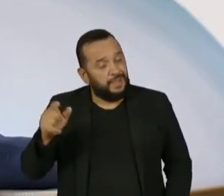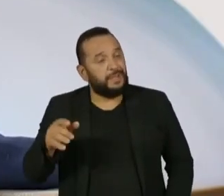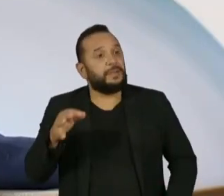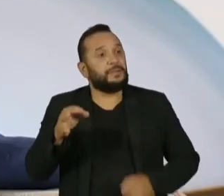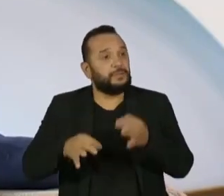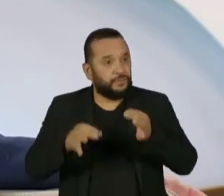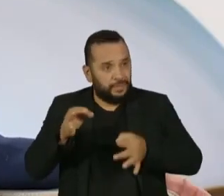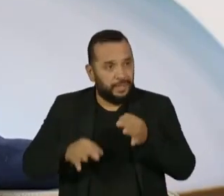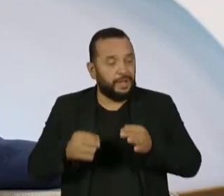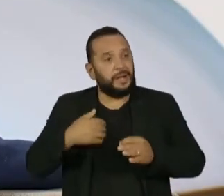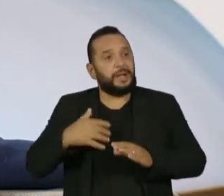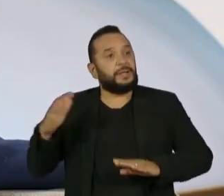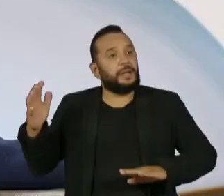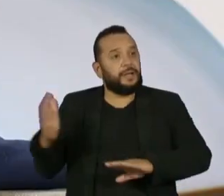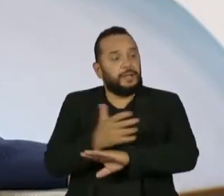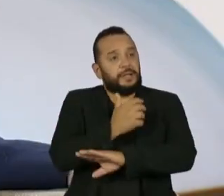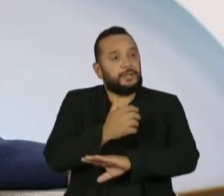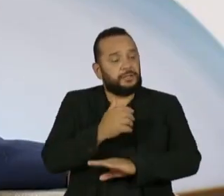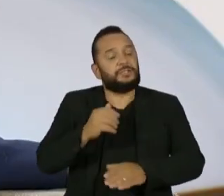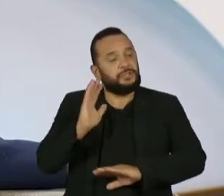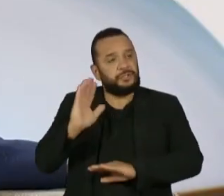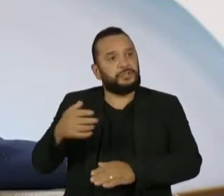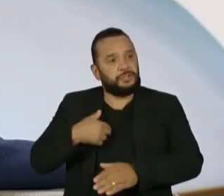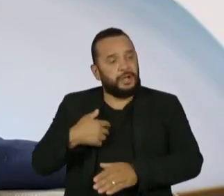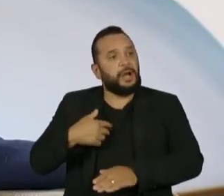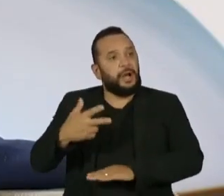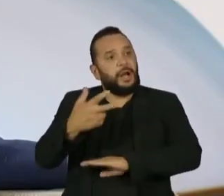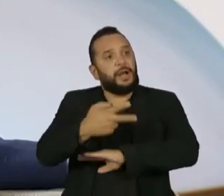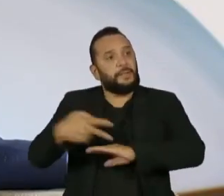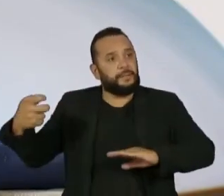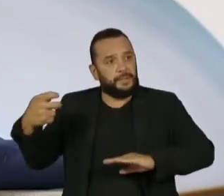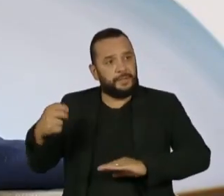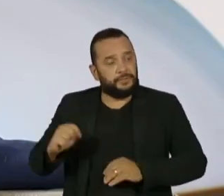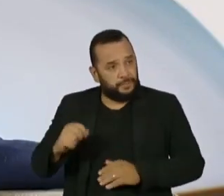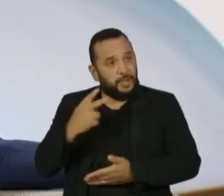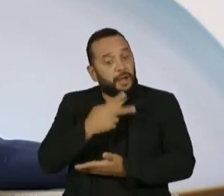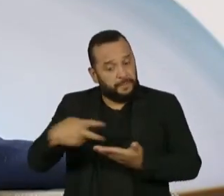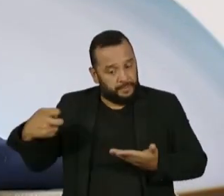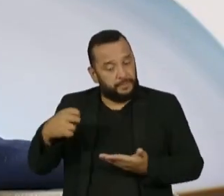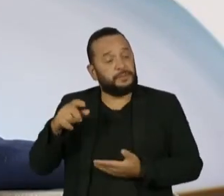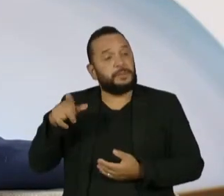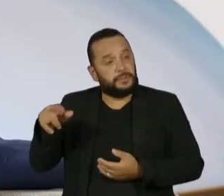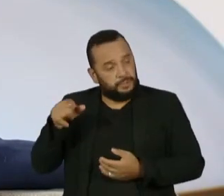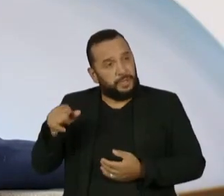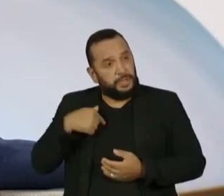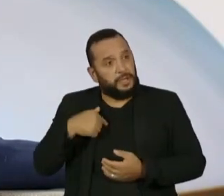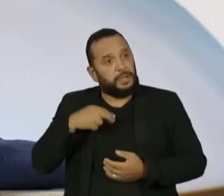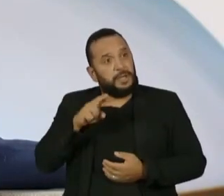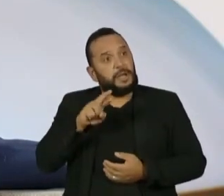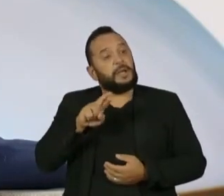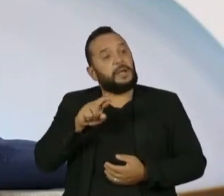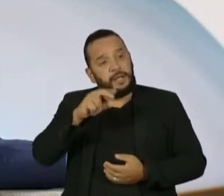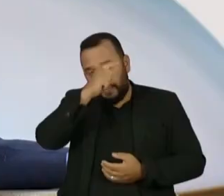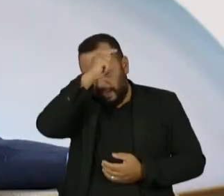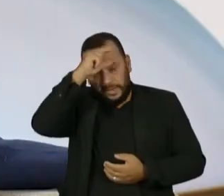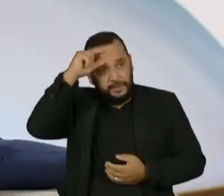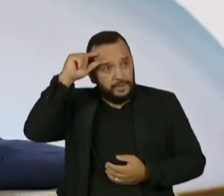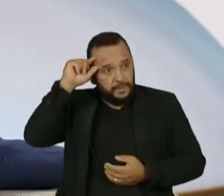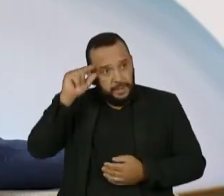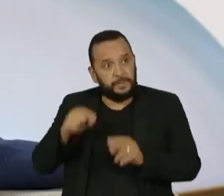julgada, impeachmentada, e o presidente do STF, na época, que presidiu o seu julgamento, que é o Ricardo Lewandowski, preservou seus direitos